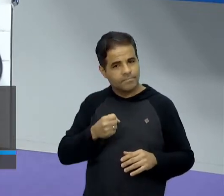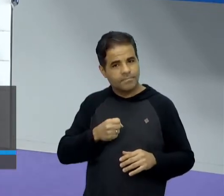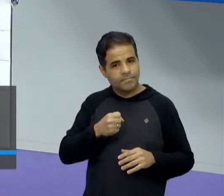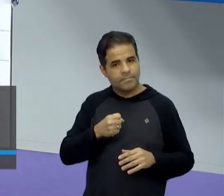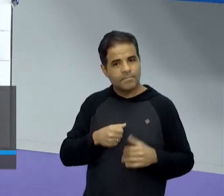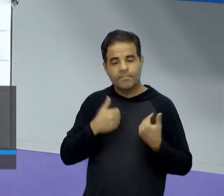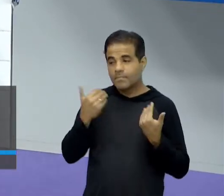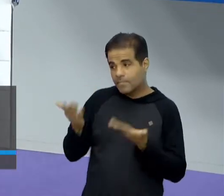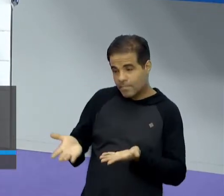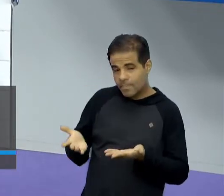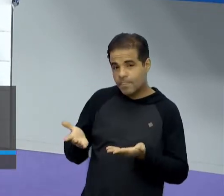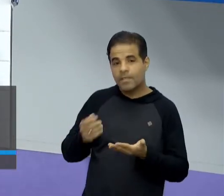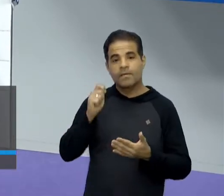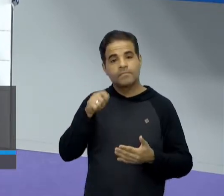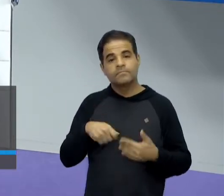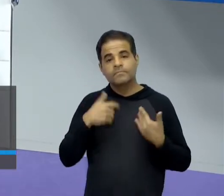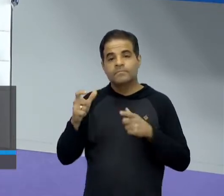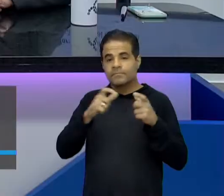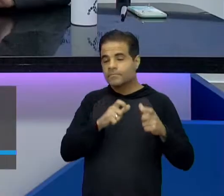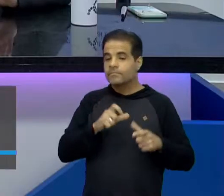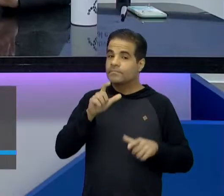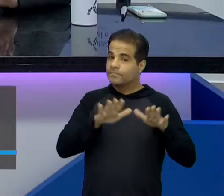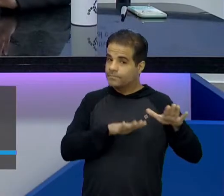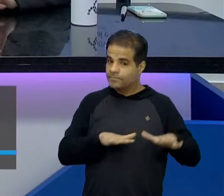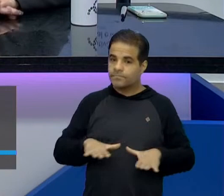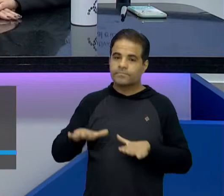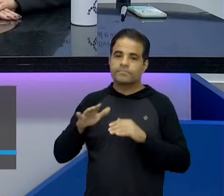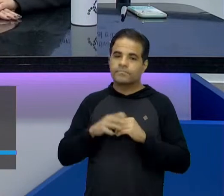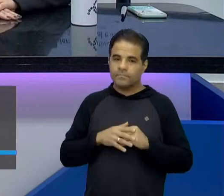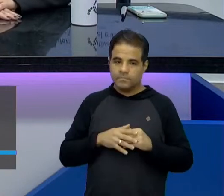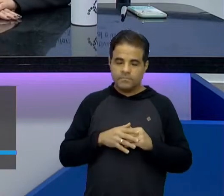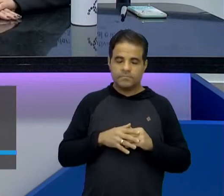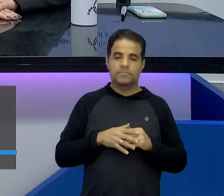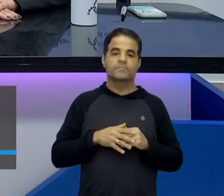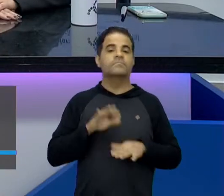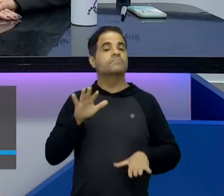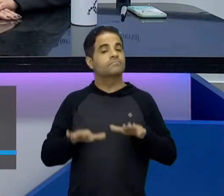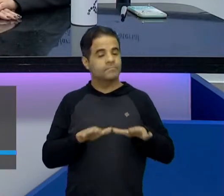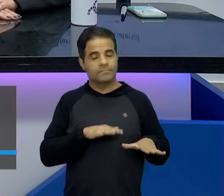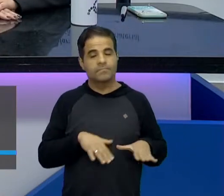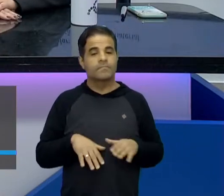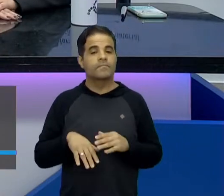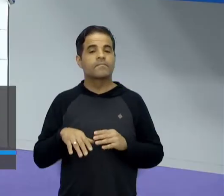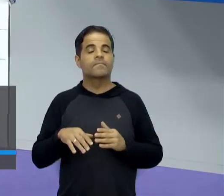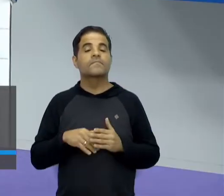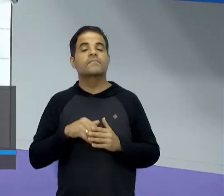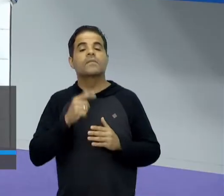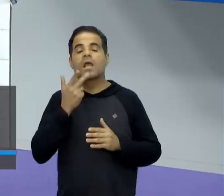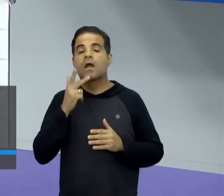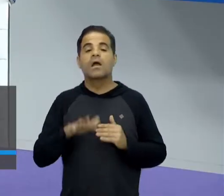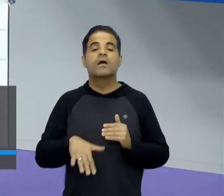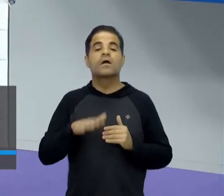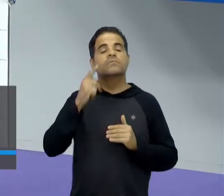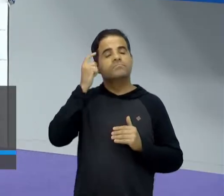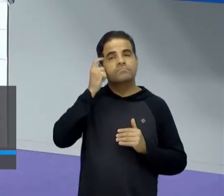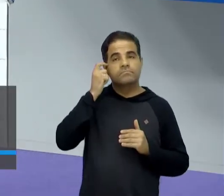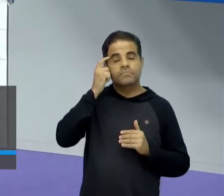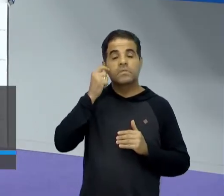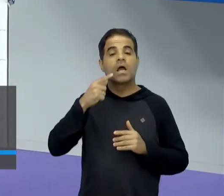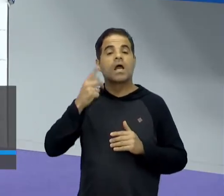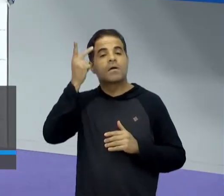Suécia seria preto, se eu tivesse... Então depende de onde, se eu tiver, depende, essa paleta étnica, ela